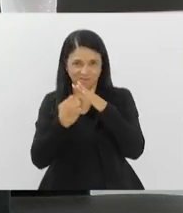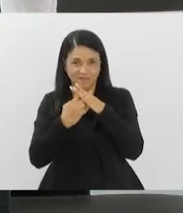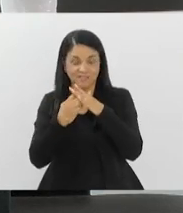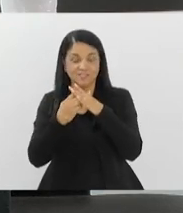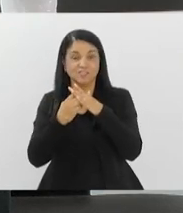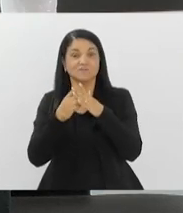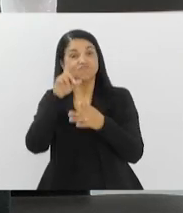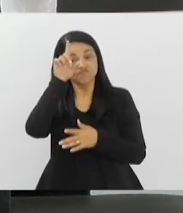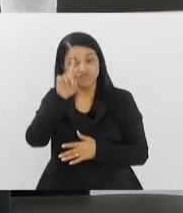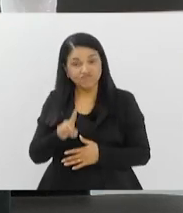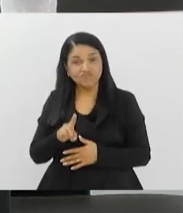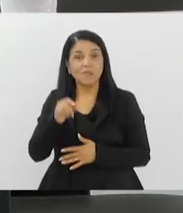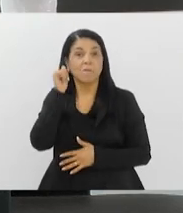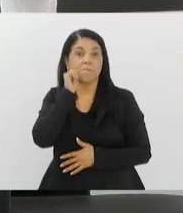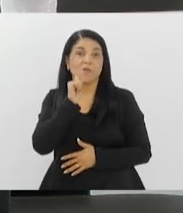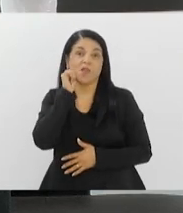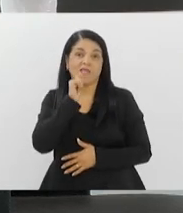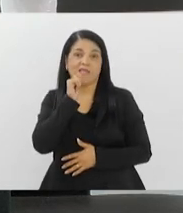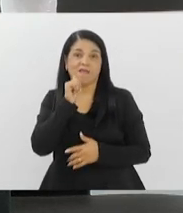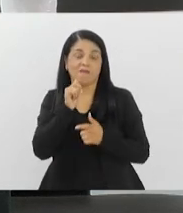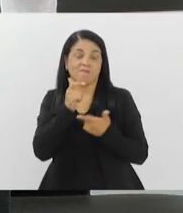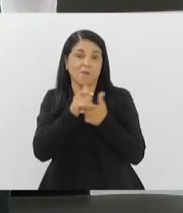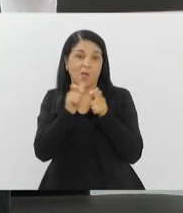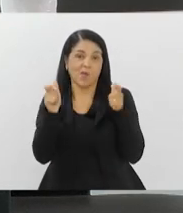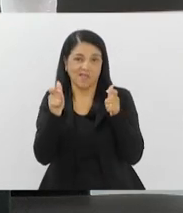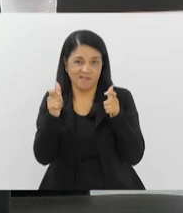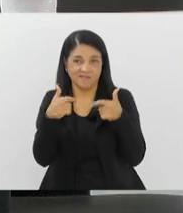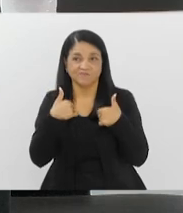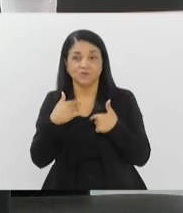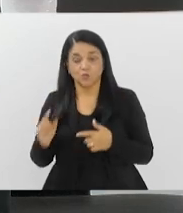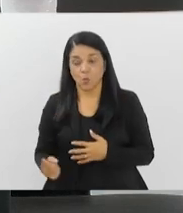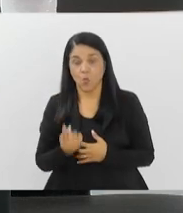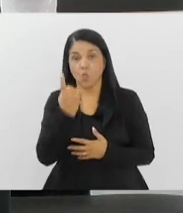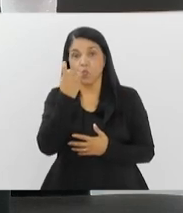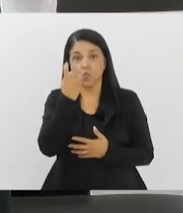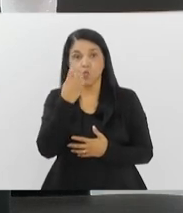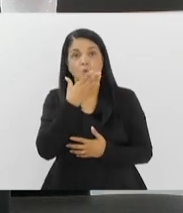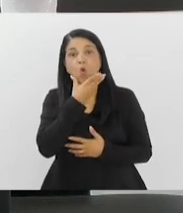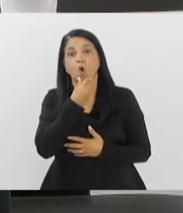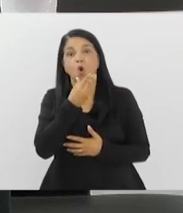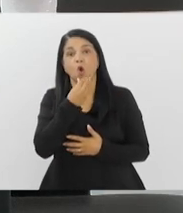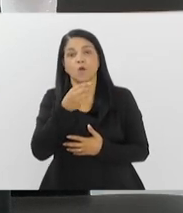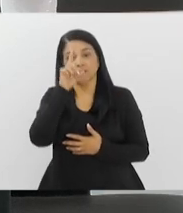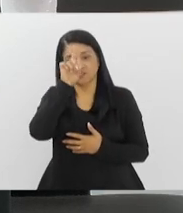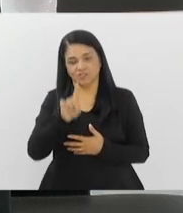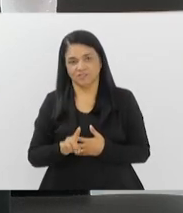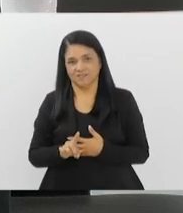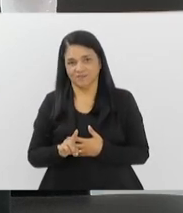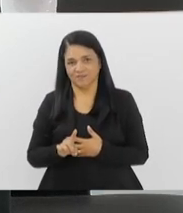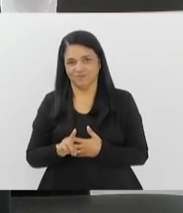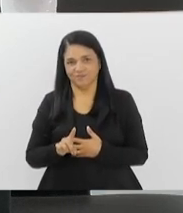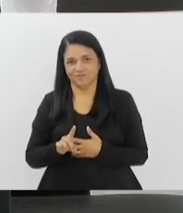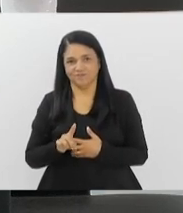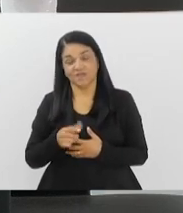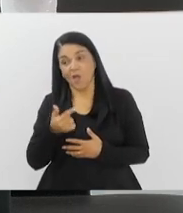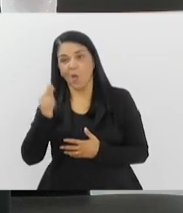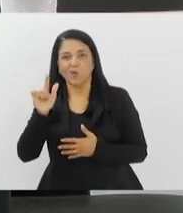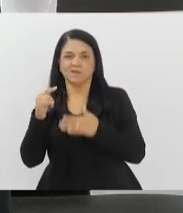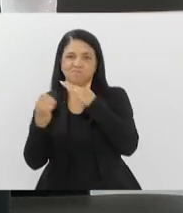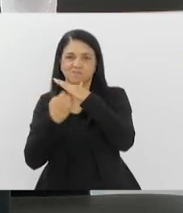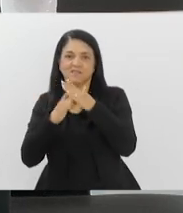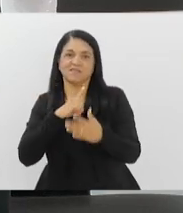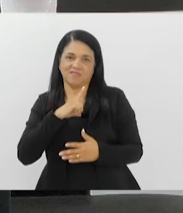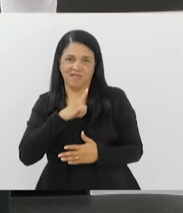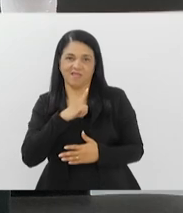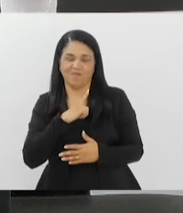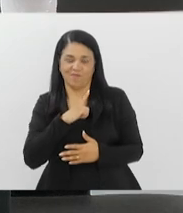por mulheres. Então, assim, eu sou o único homem na direção da outra empresa que eu tenho. E